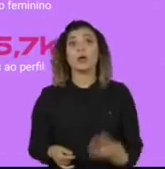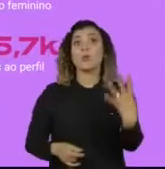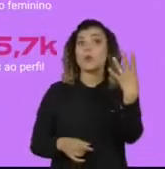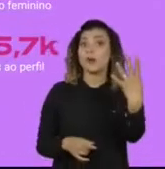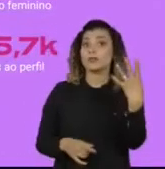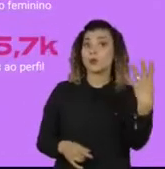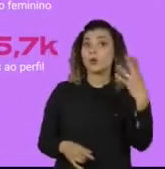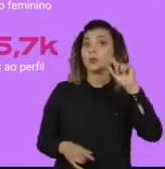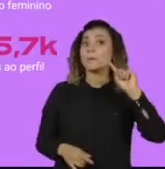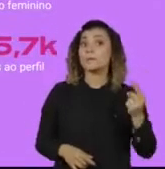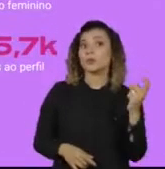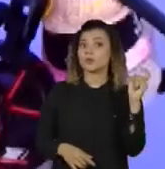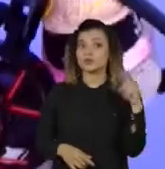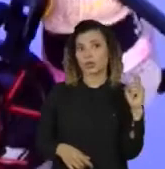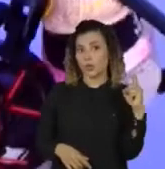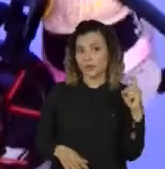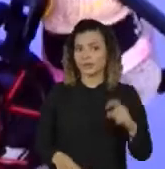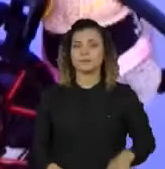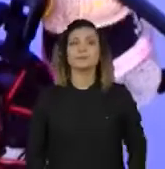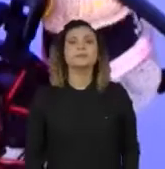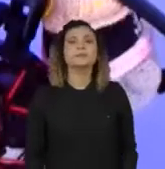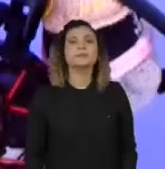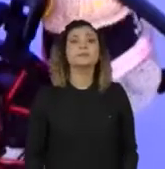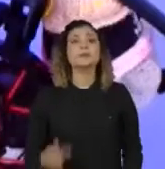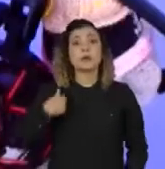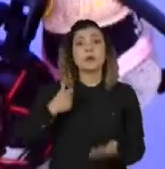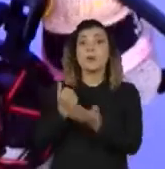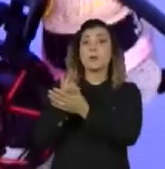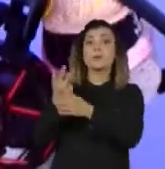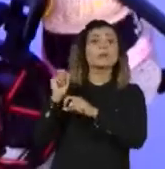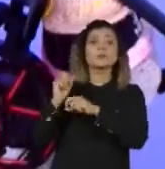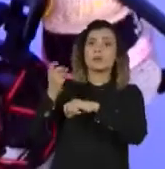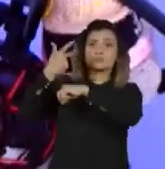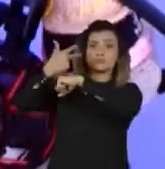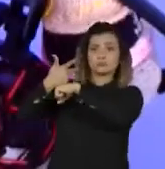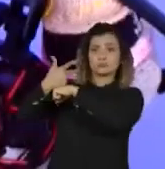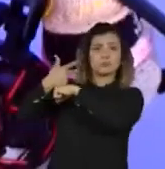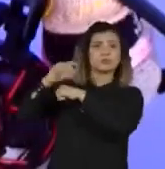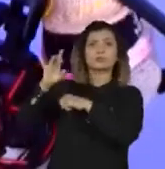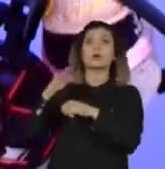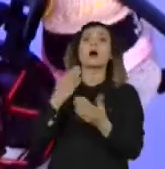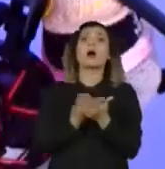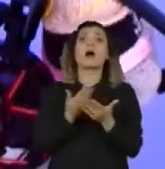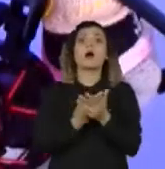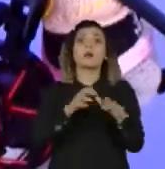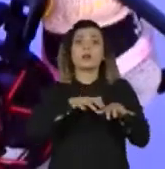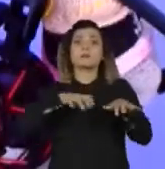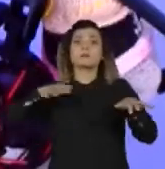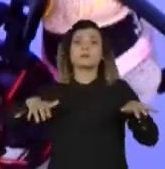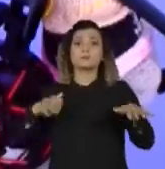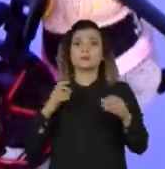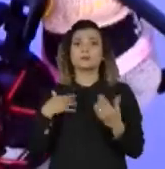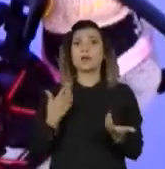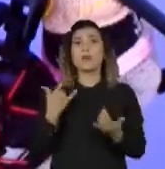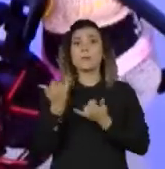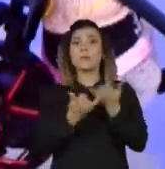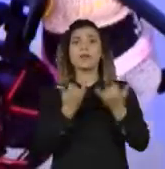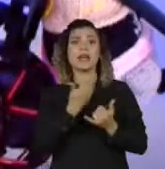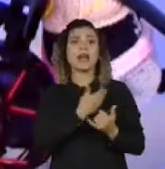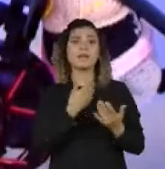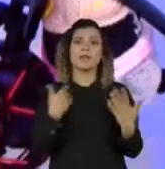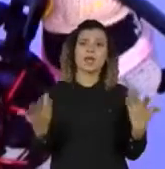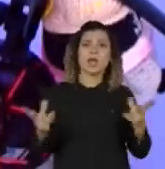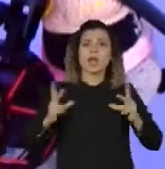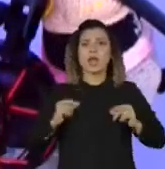44 mil no TikTok. Eu comprei uma webcam para participar de aula EAD. E aí eu falei brincando com meus amigos, e